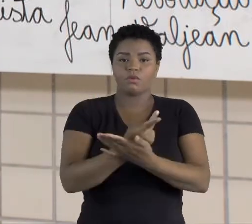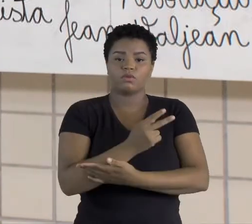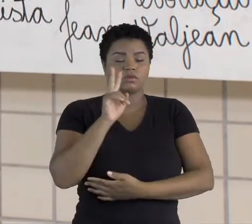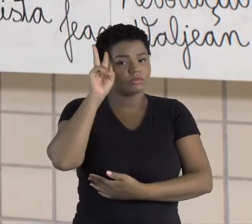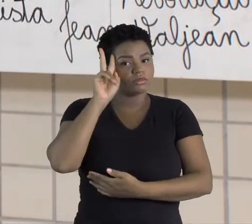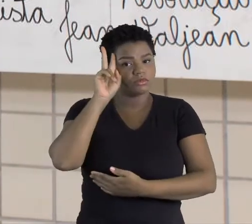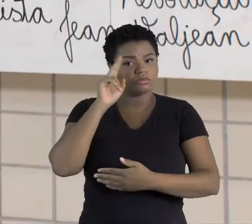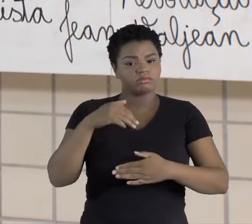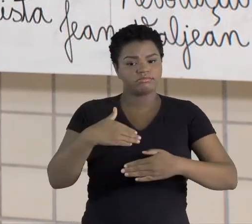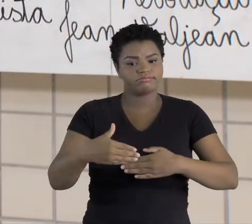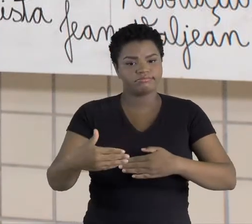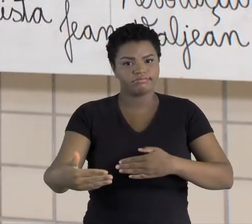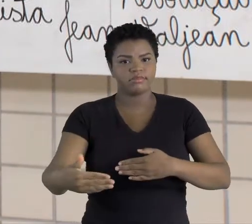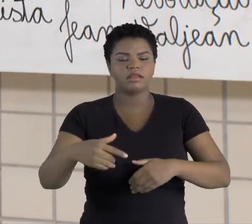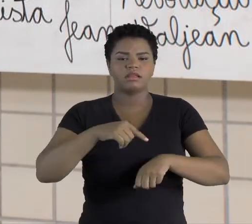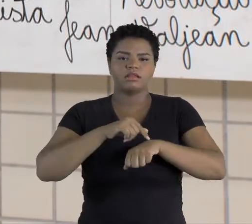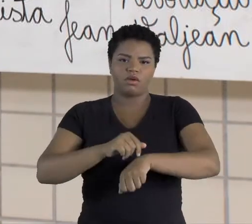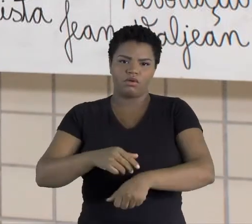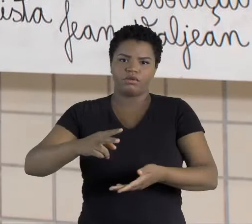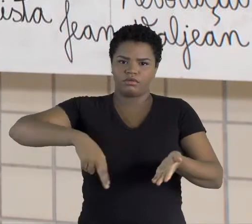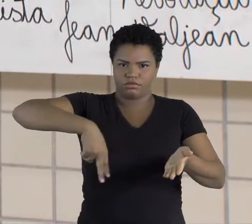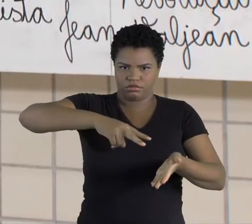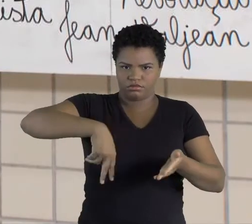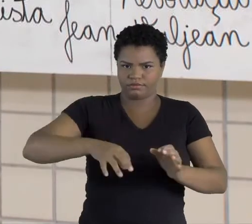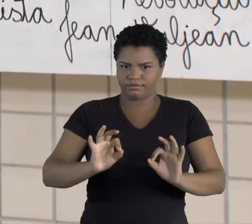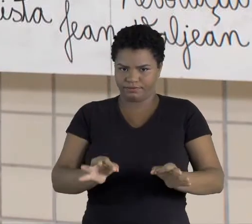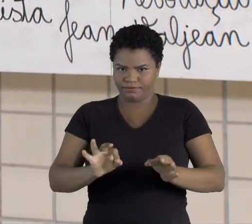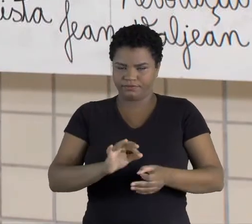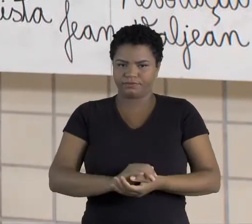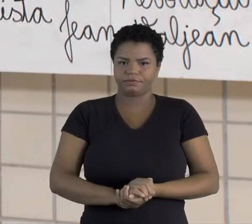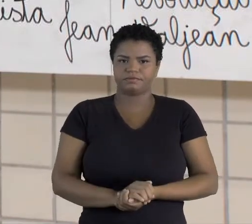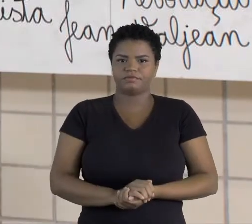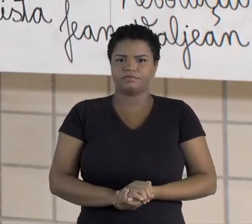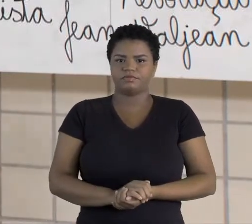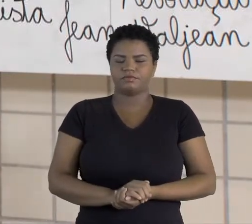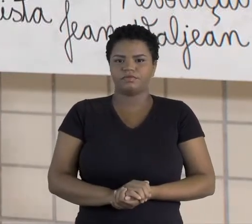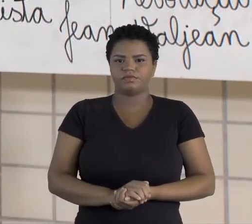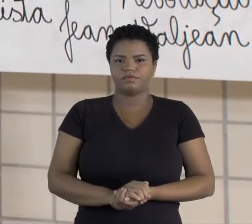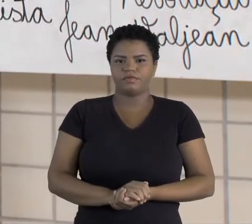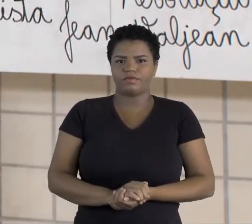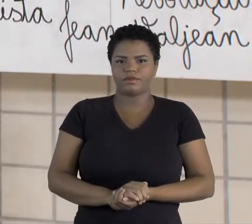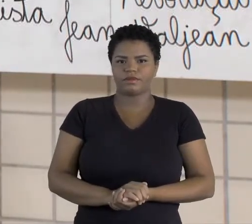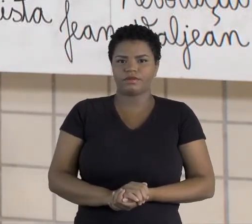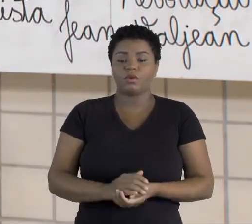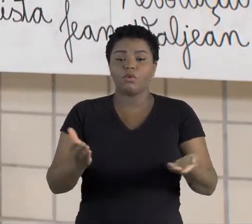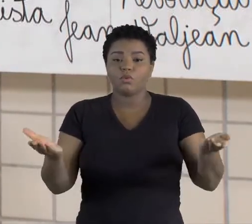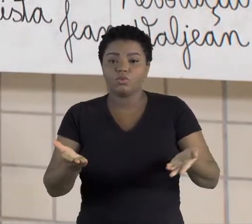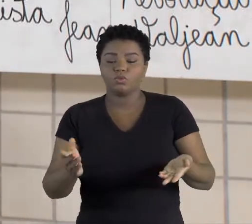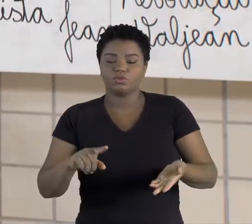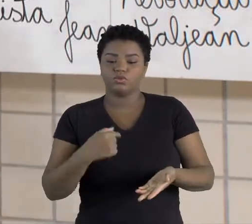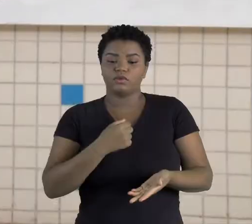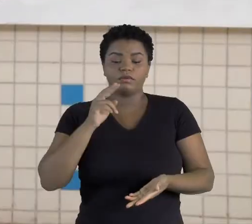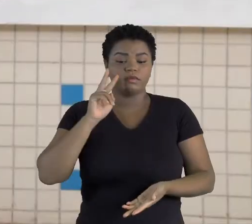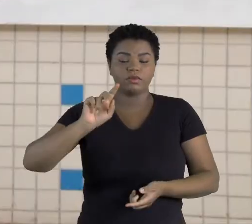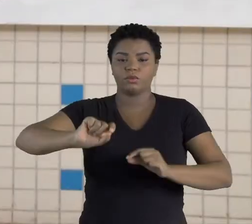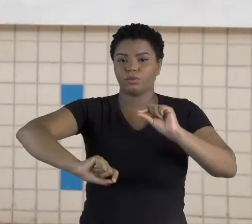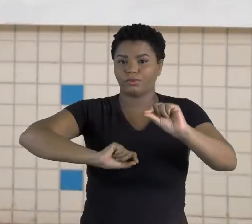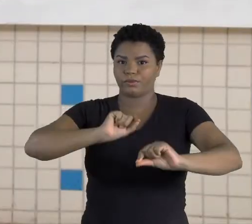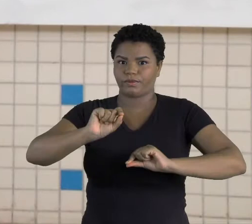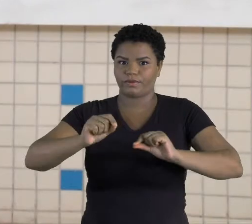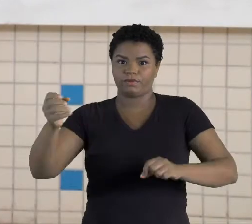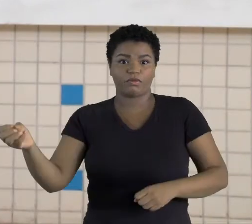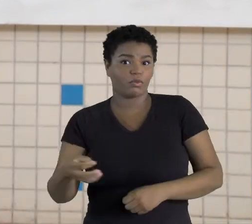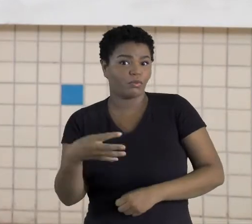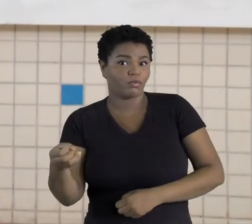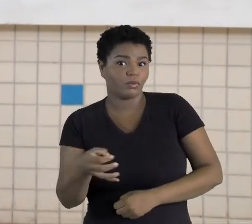ver durante a leitura, certo? E hoje, o que nós vamos ver hoje? Hoje o que nós temos de novidade, vamos